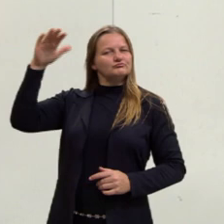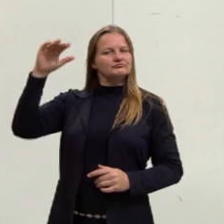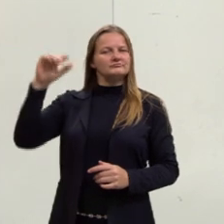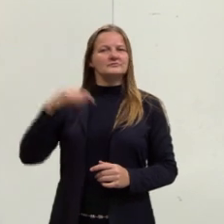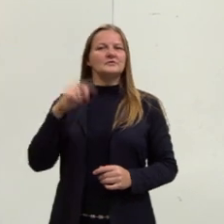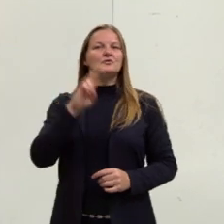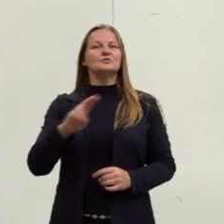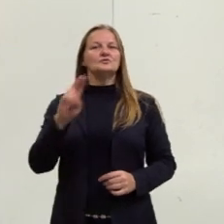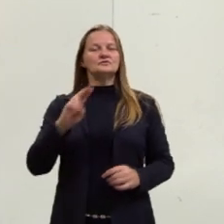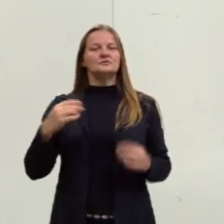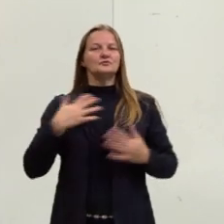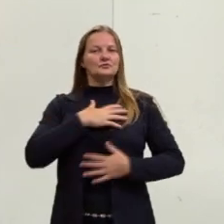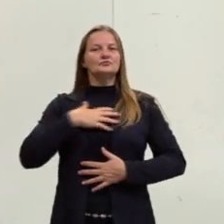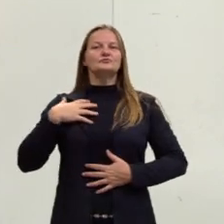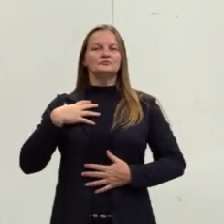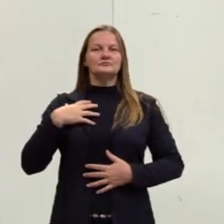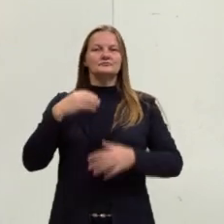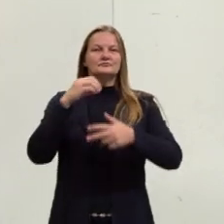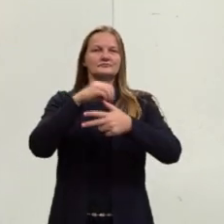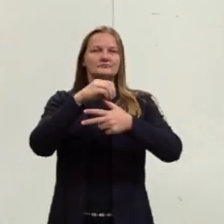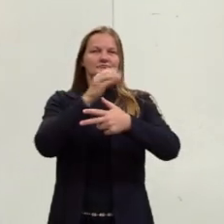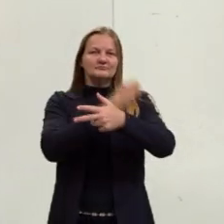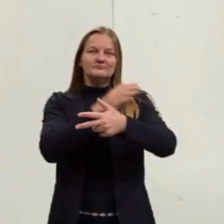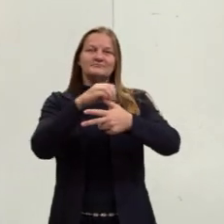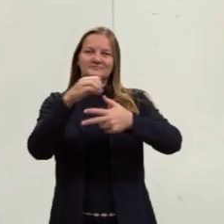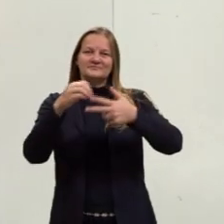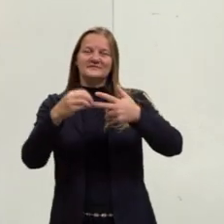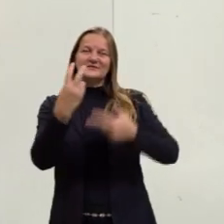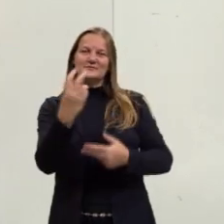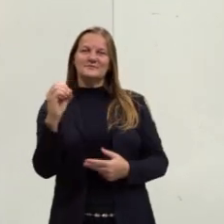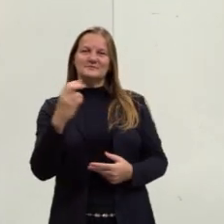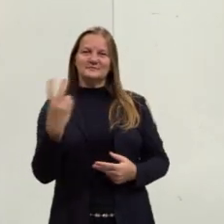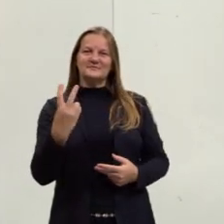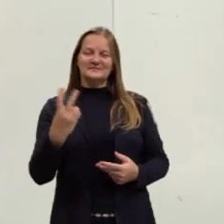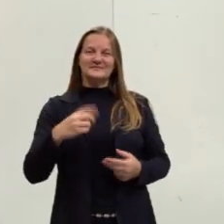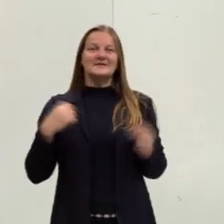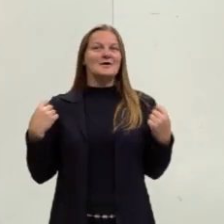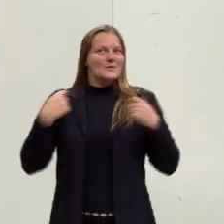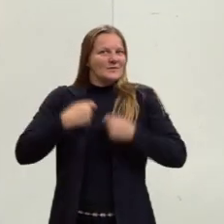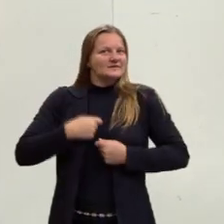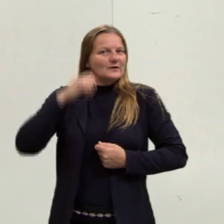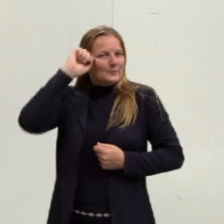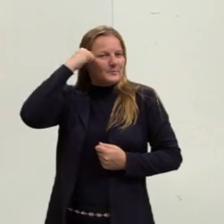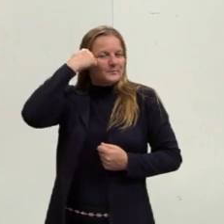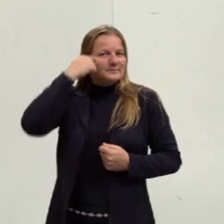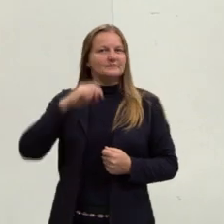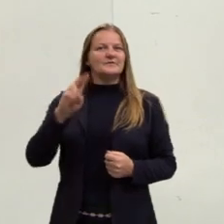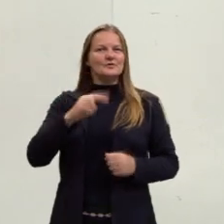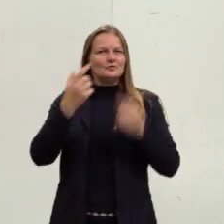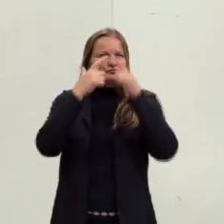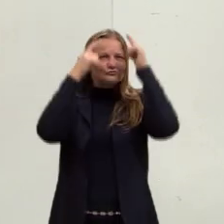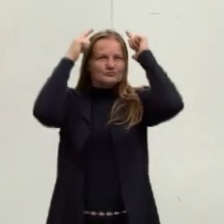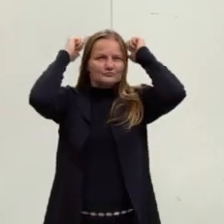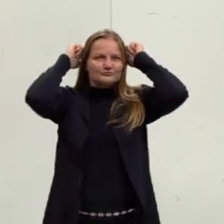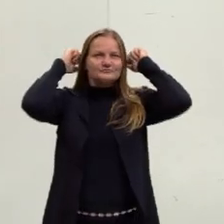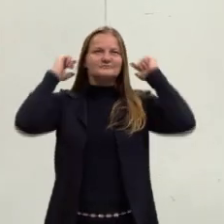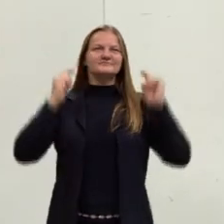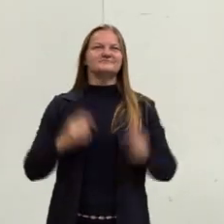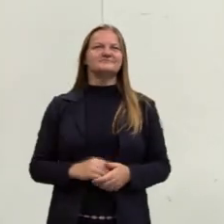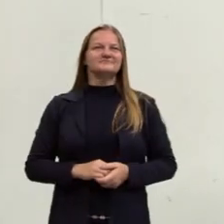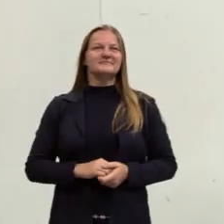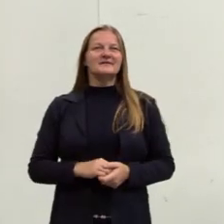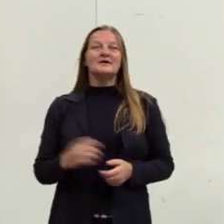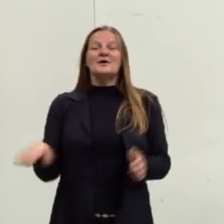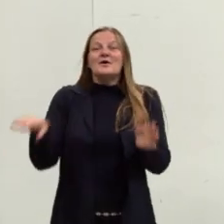estou usando a camiseta do projeto pré-enem 2022 e um casaco preto estou de cabelos presos